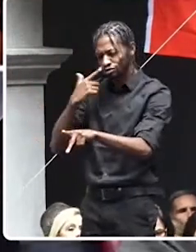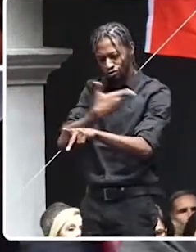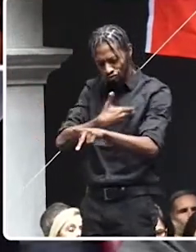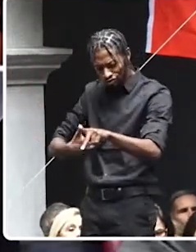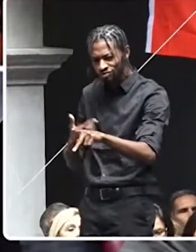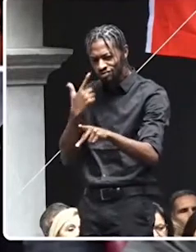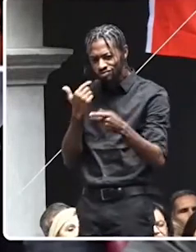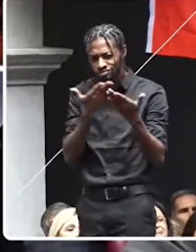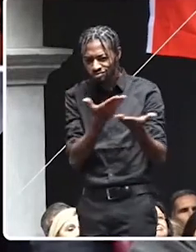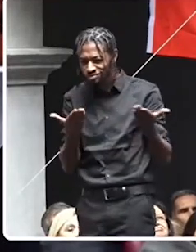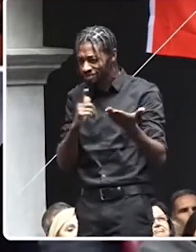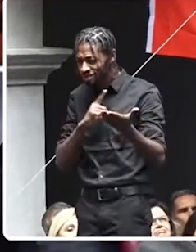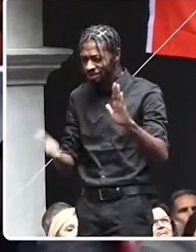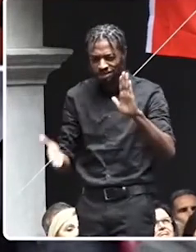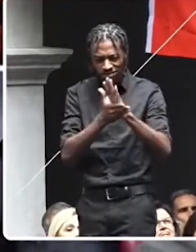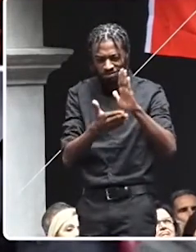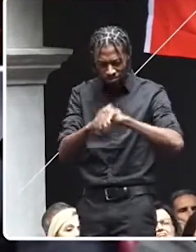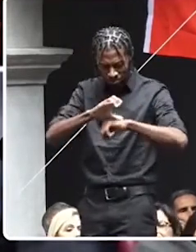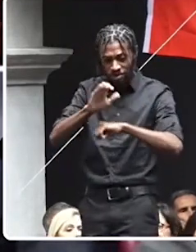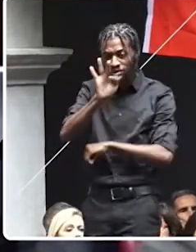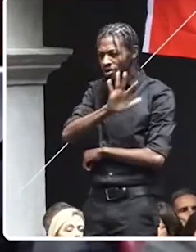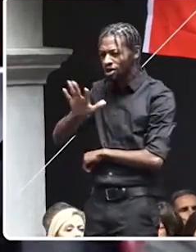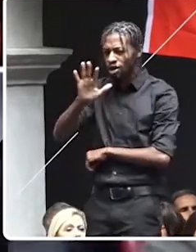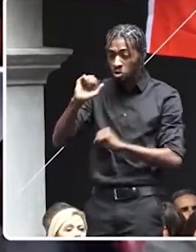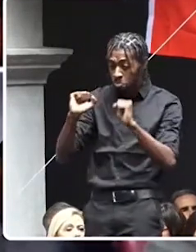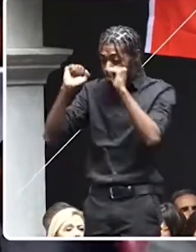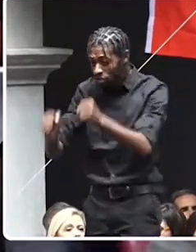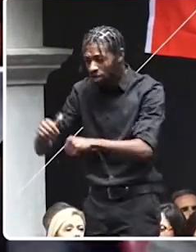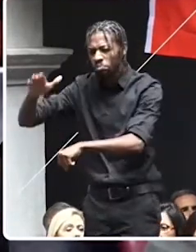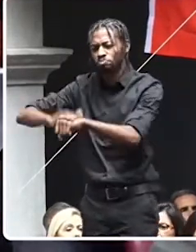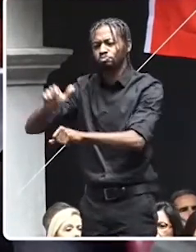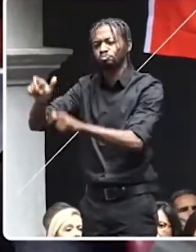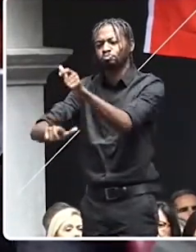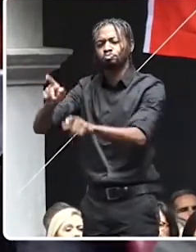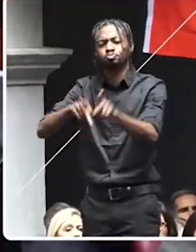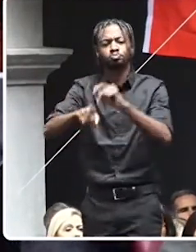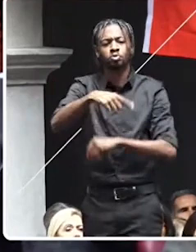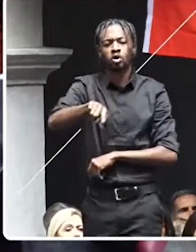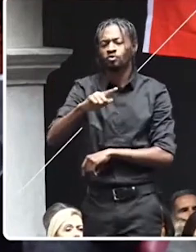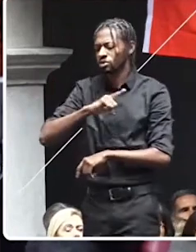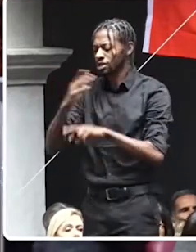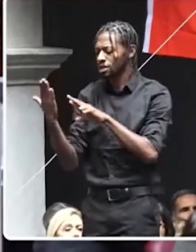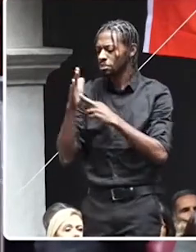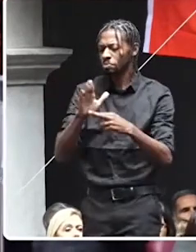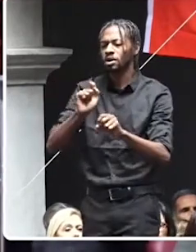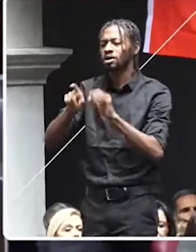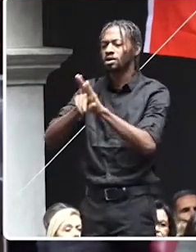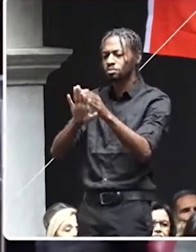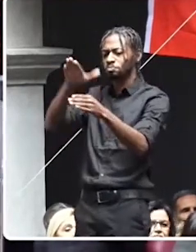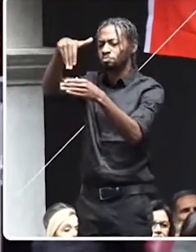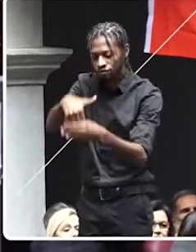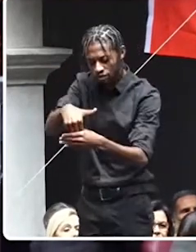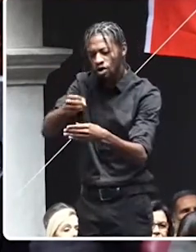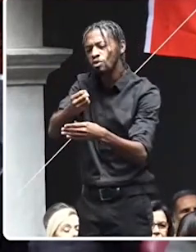Constituição. Todo o poder emana do povo, que o exerce por meio de seus representantes eleitos ou diretamente,